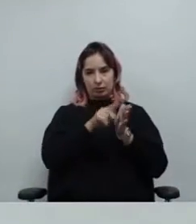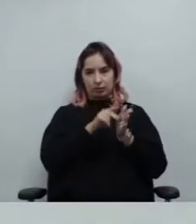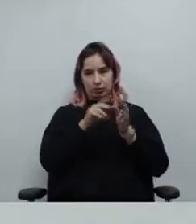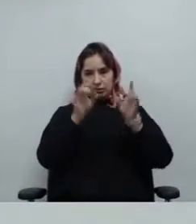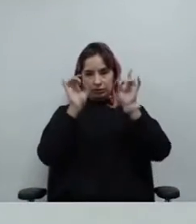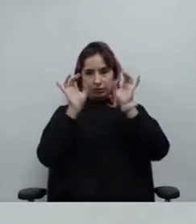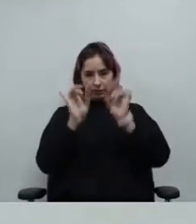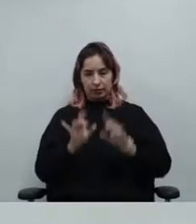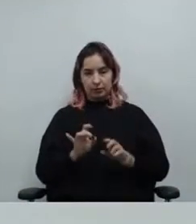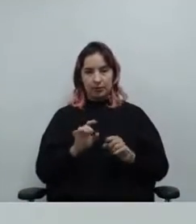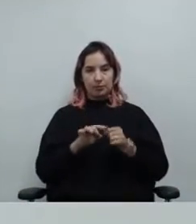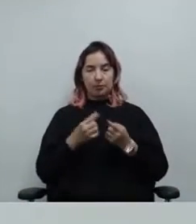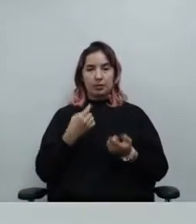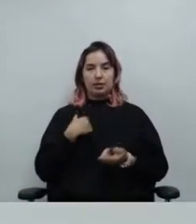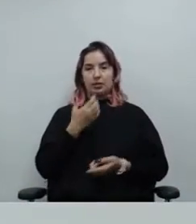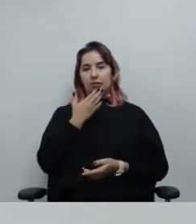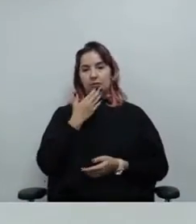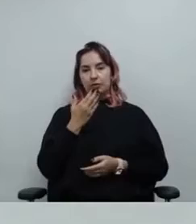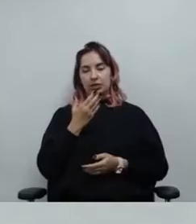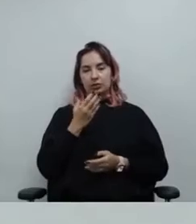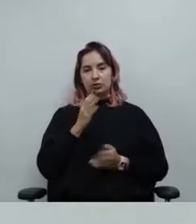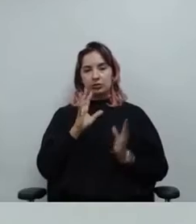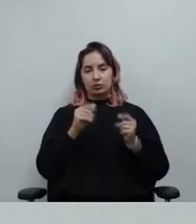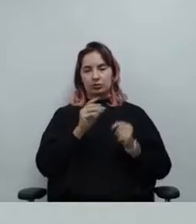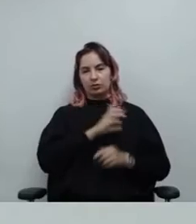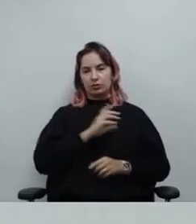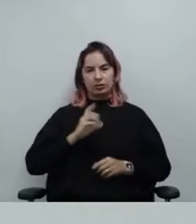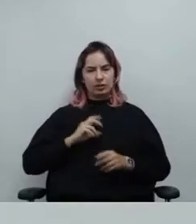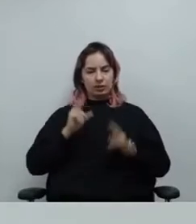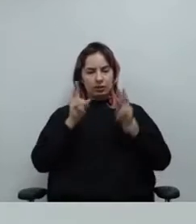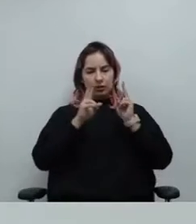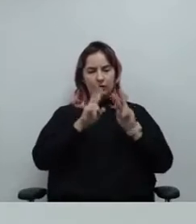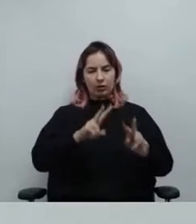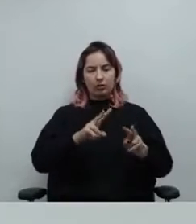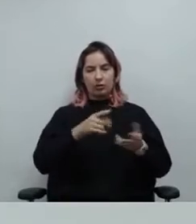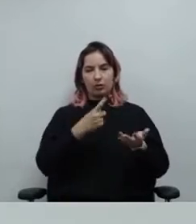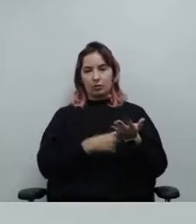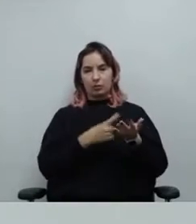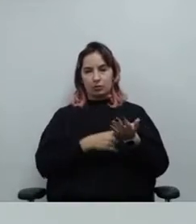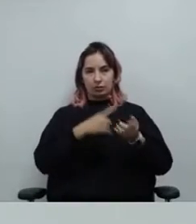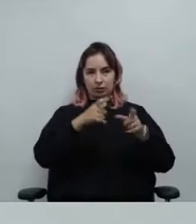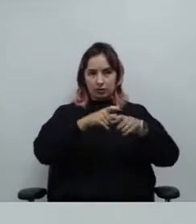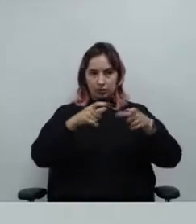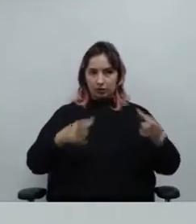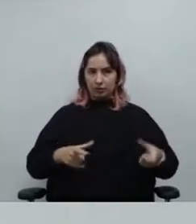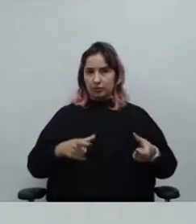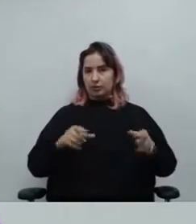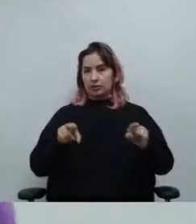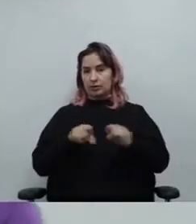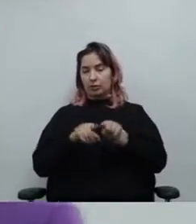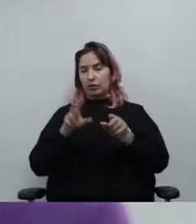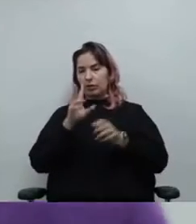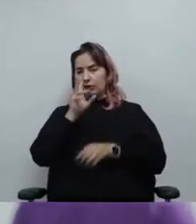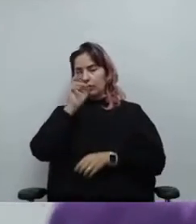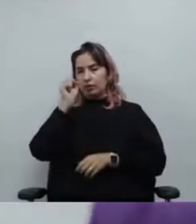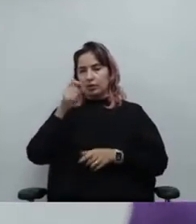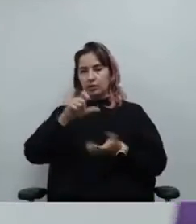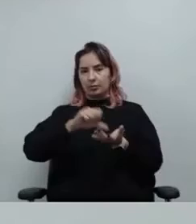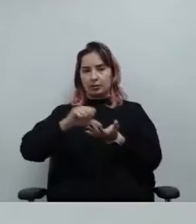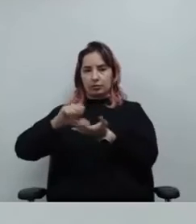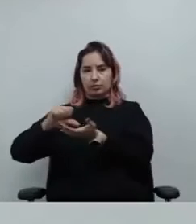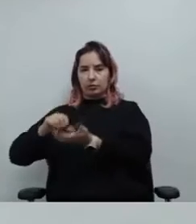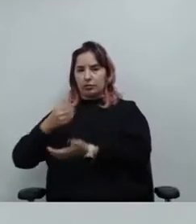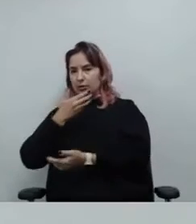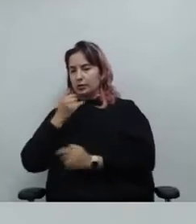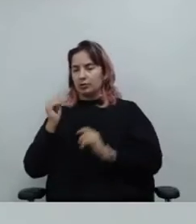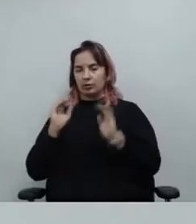peço, em nome das coordenações, vamos dizer que se olhe com muito carinho para essa proposta de ampliação e fortalecimento dos núcleos, que eu acho que isso acaba reverberando para